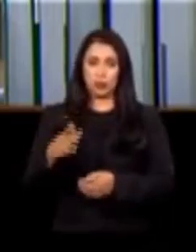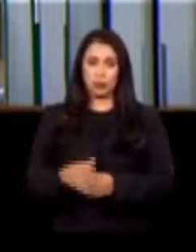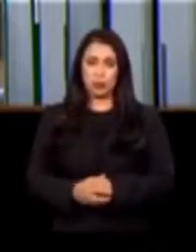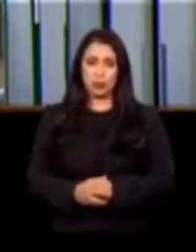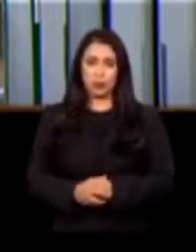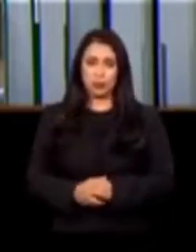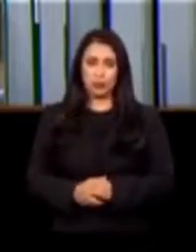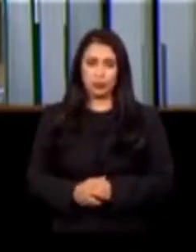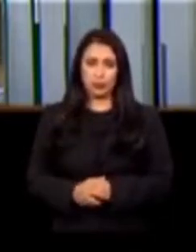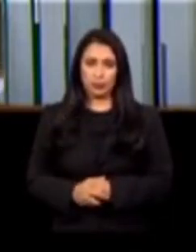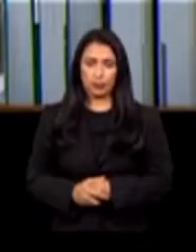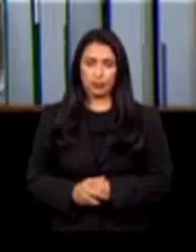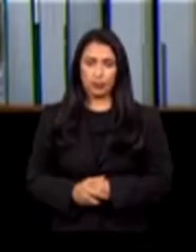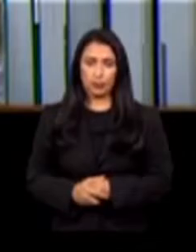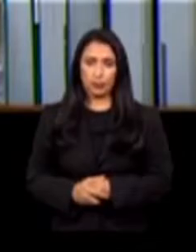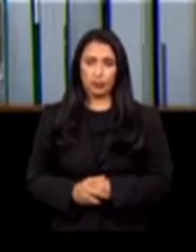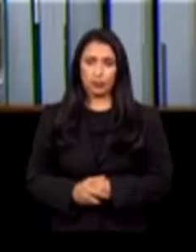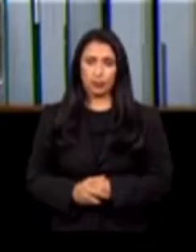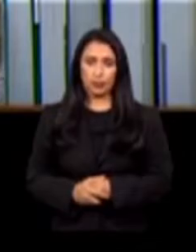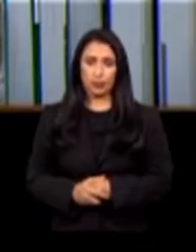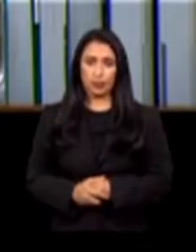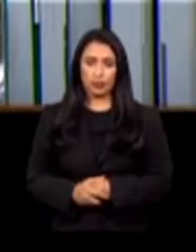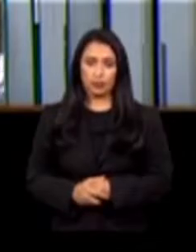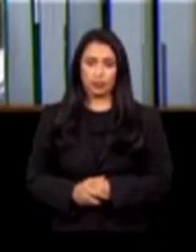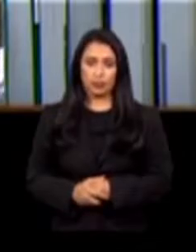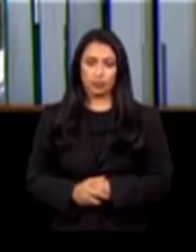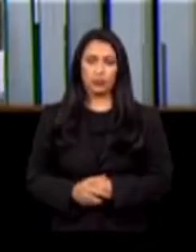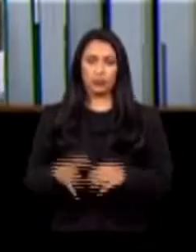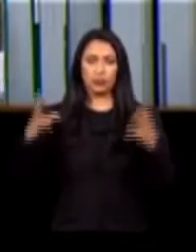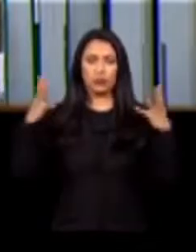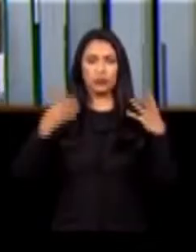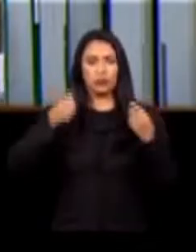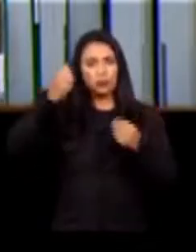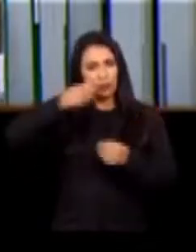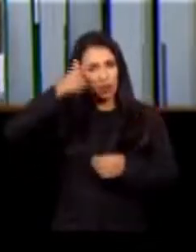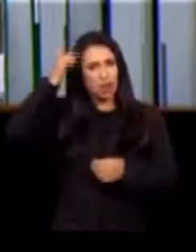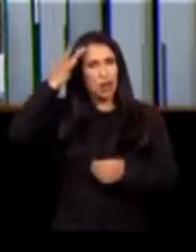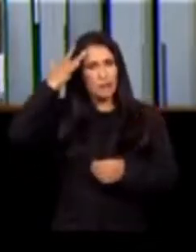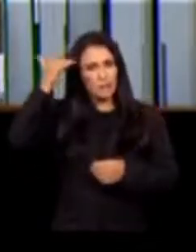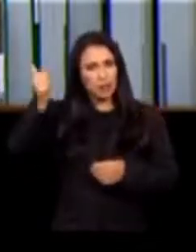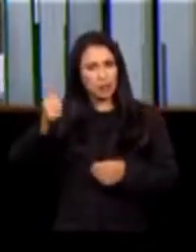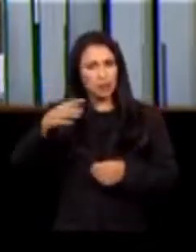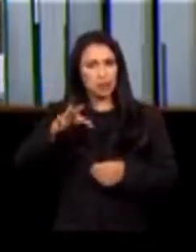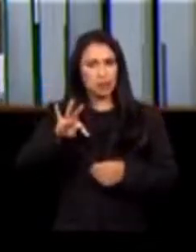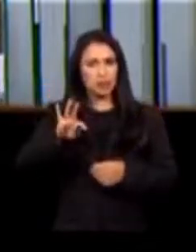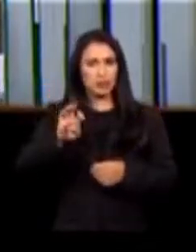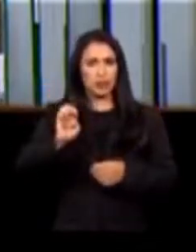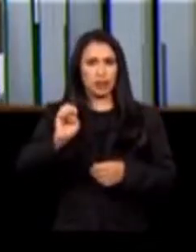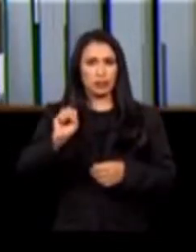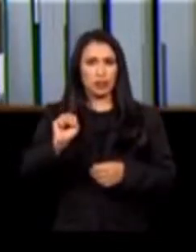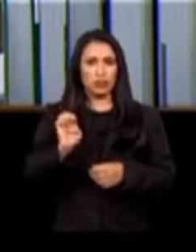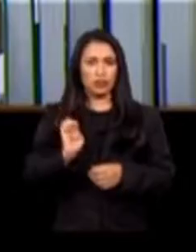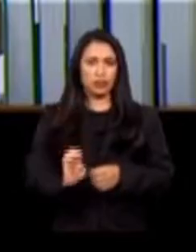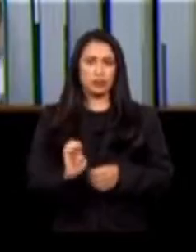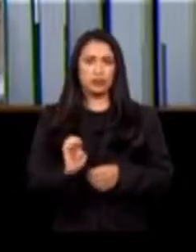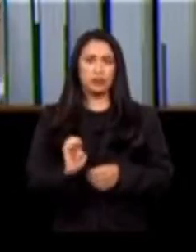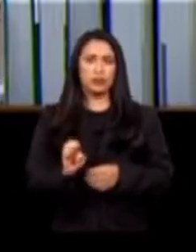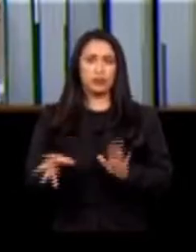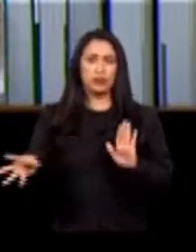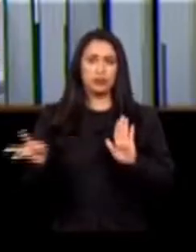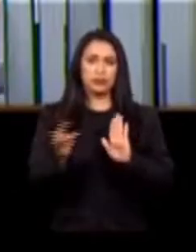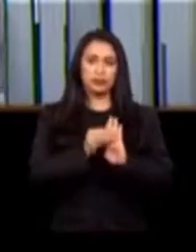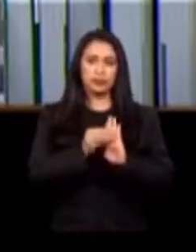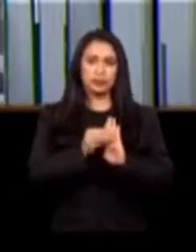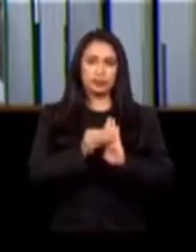Agora, então, ministro Alexandre Moraes vai ser traz amanhã a tese. Nós costumamos fixar tese